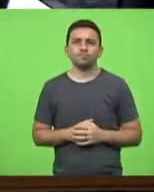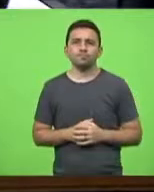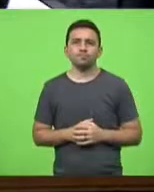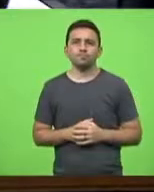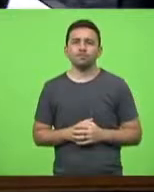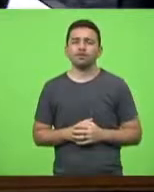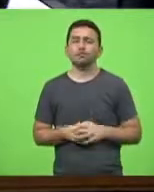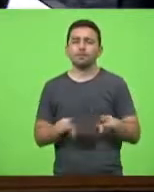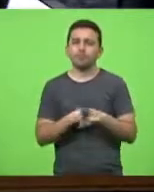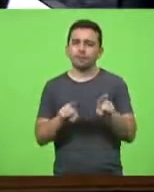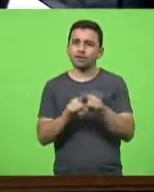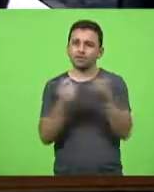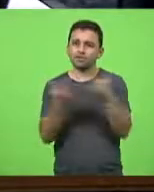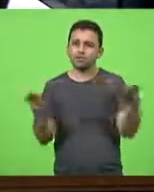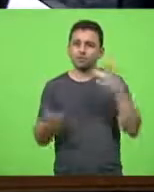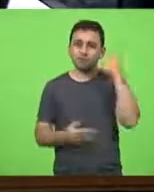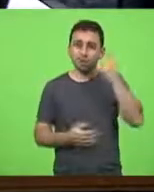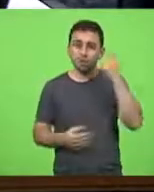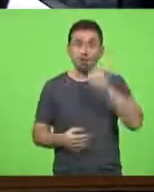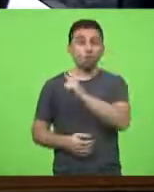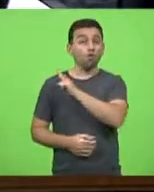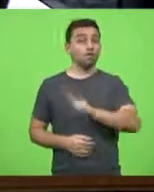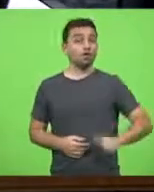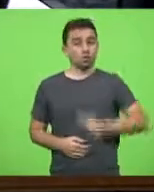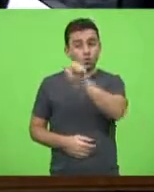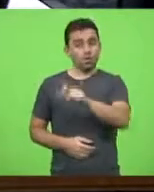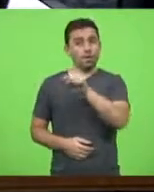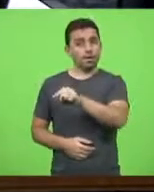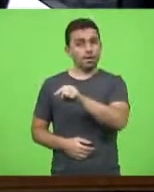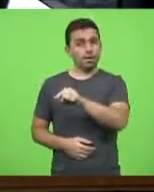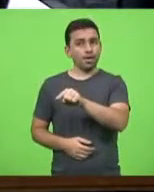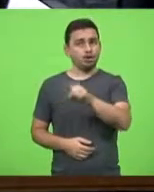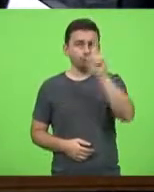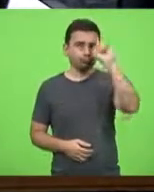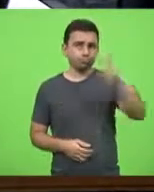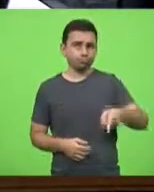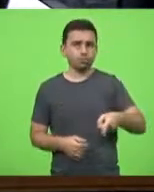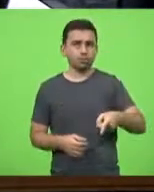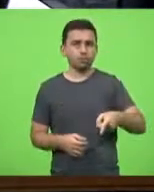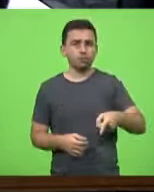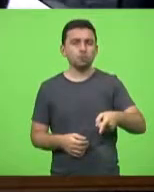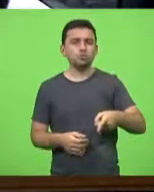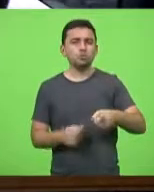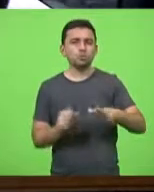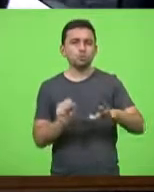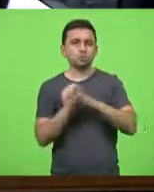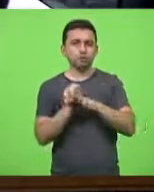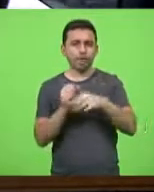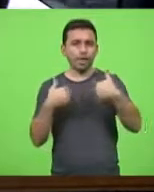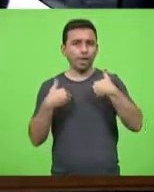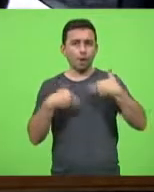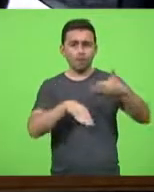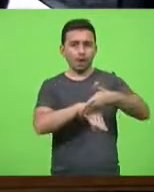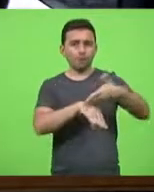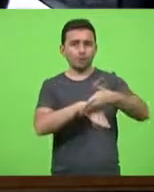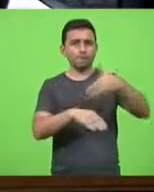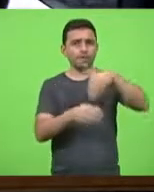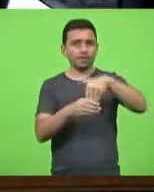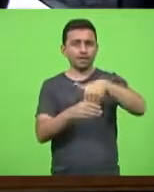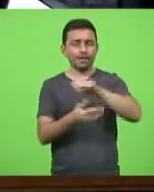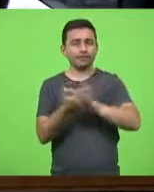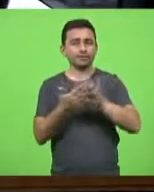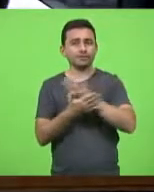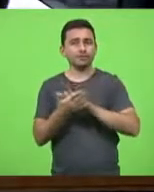Senhores deputados, o próprio governador ajuizou um mandado de segurança contra mim para que eu não participasse das votações